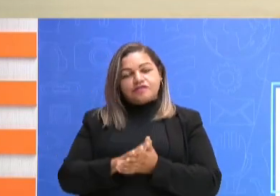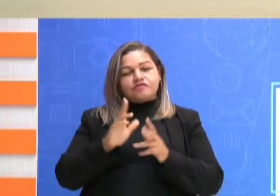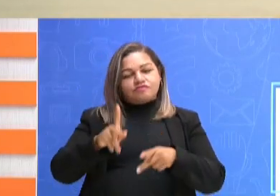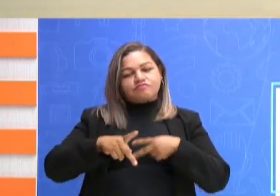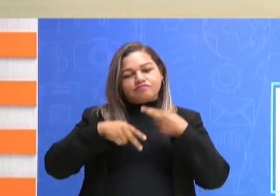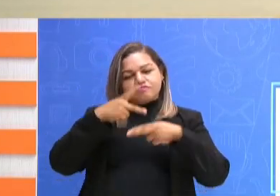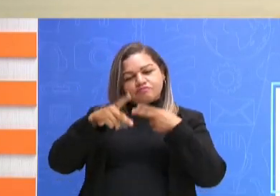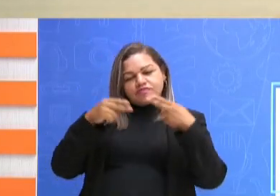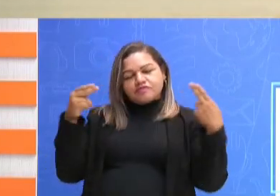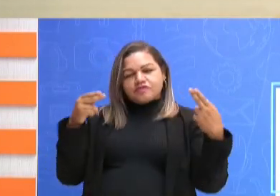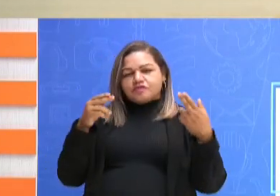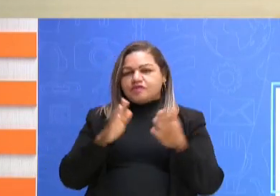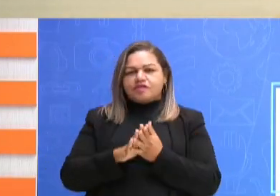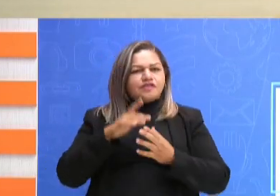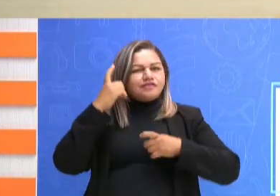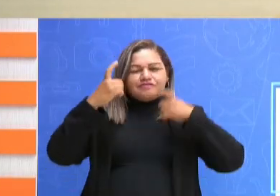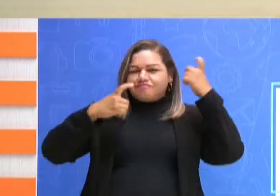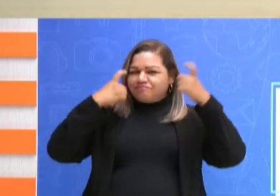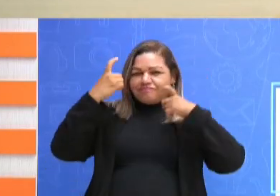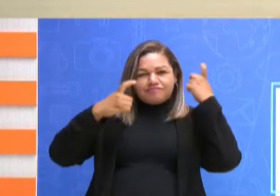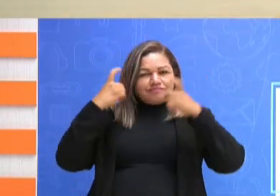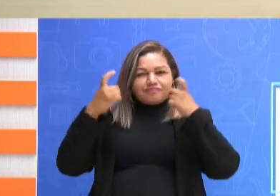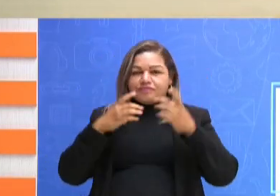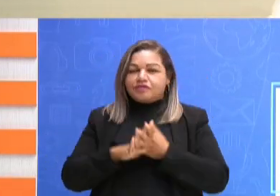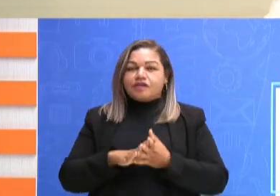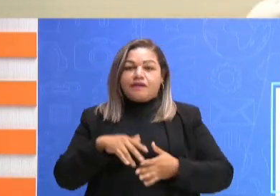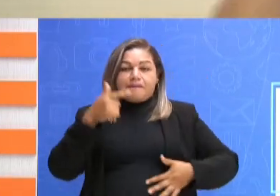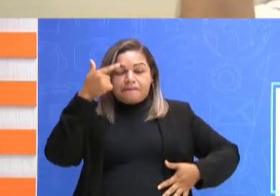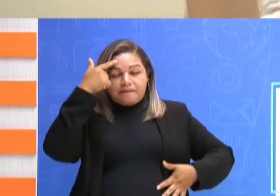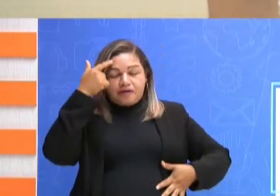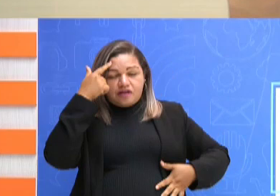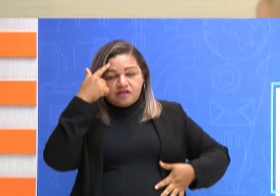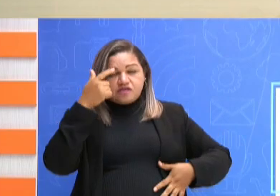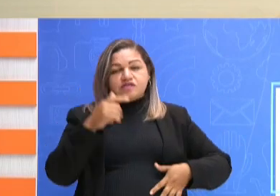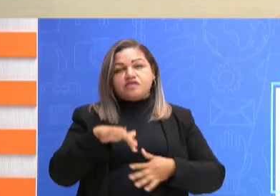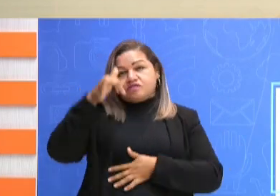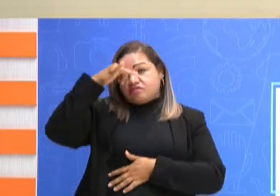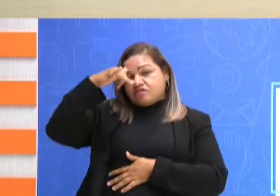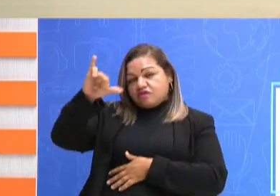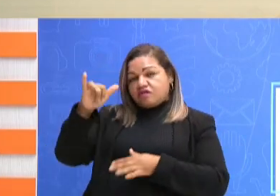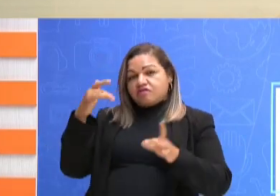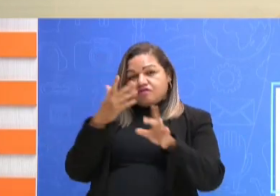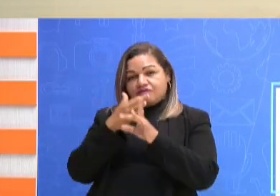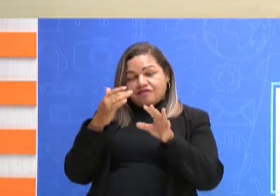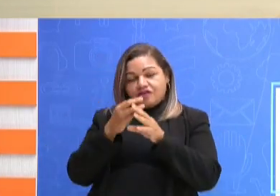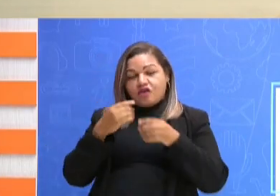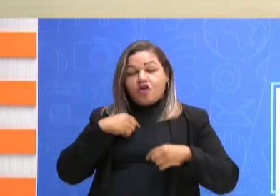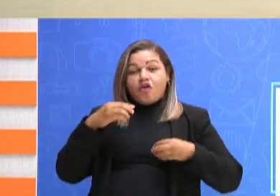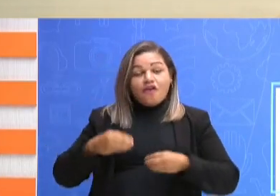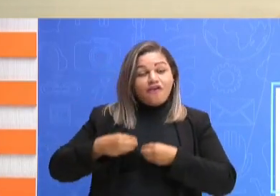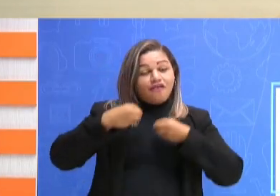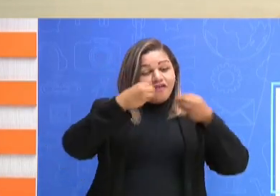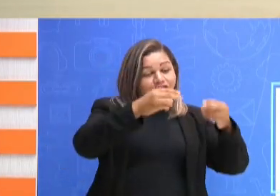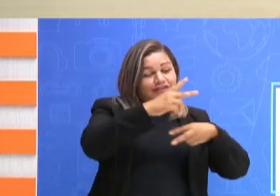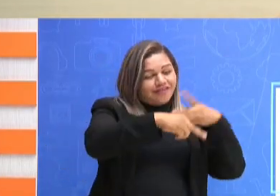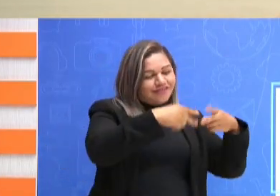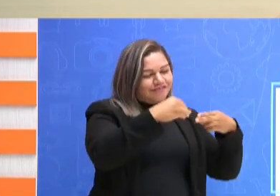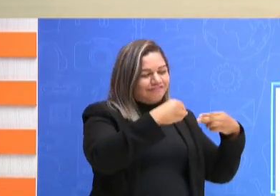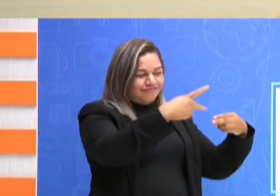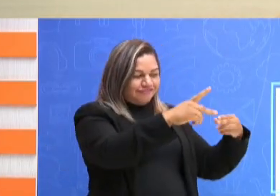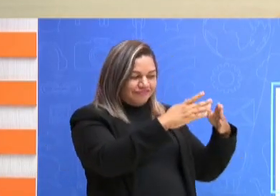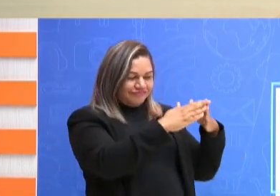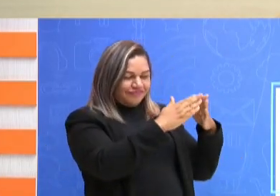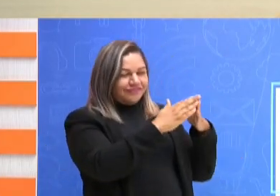esse presente ou não. E não se preocupa, pensando em evitar aglomeração, nós vamos levar o presente na